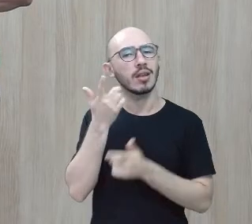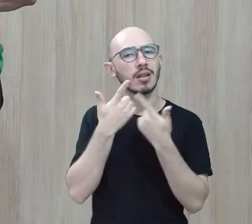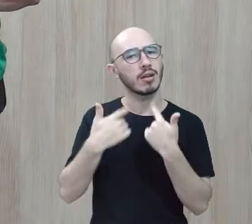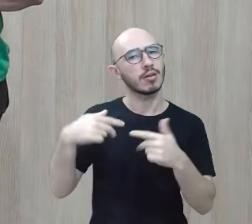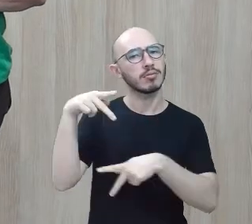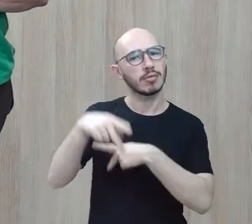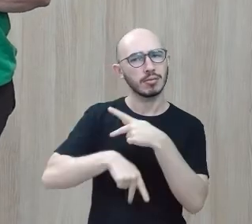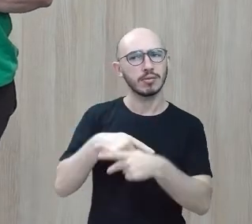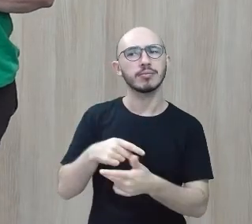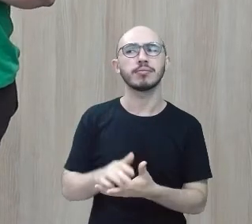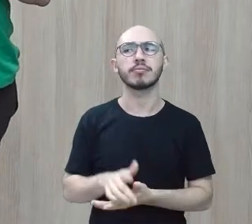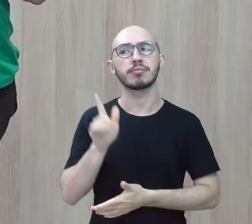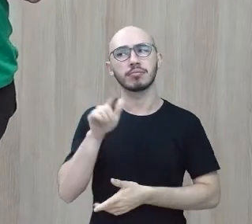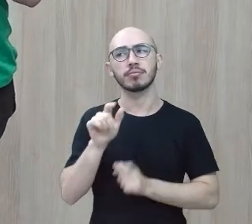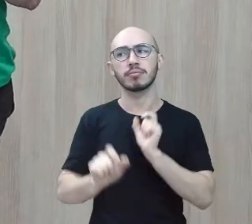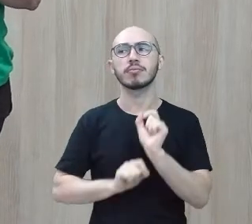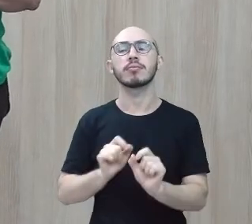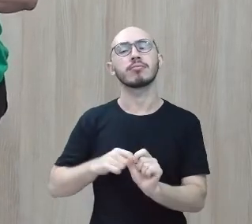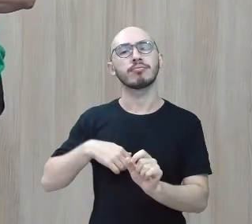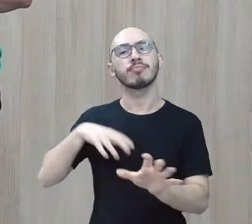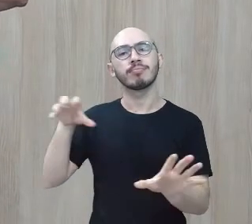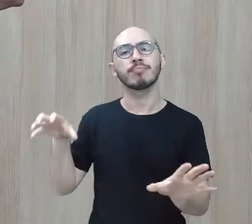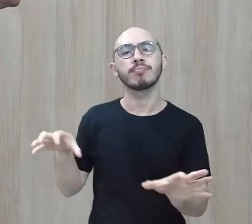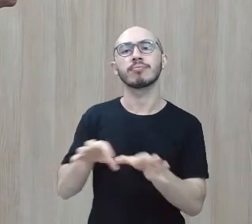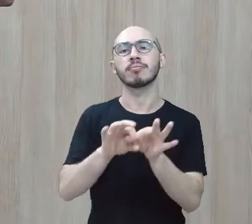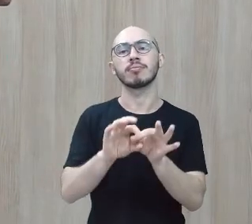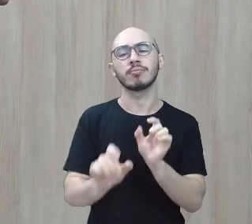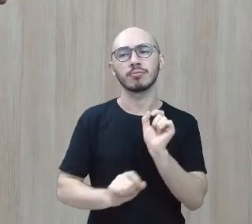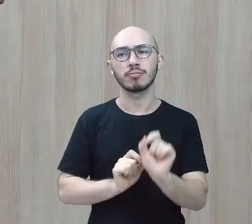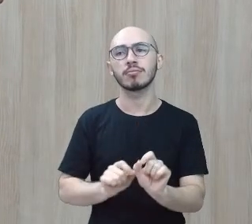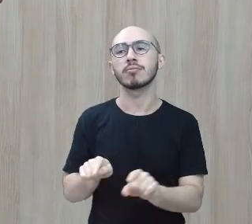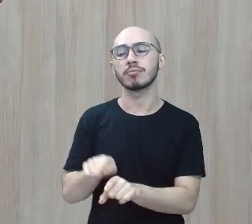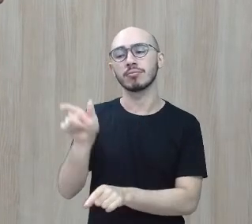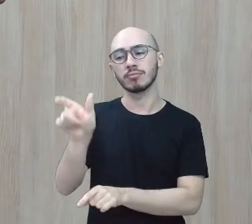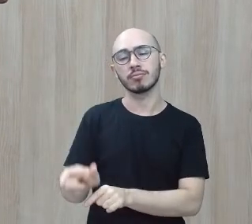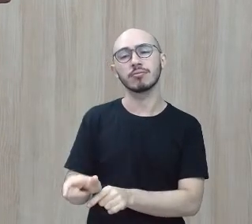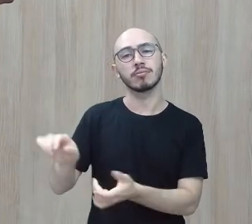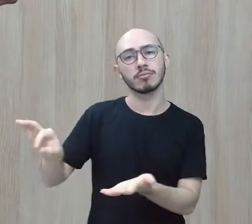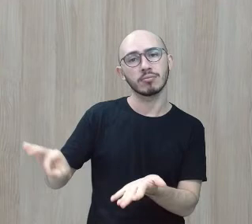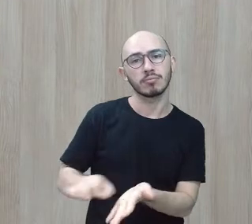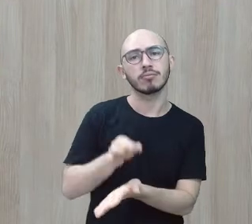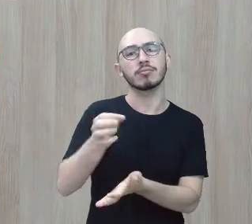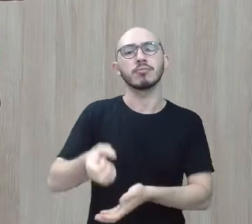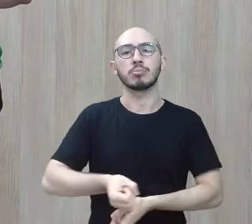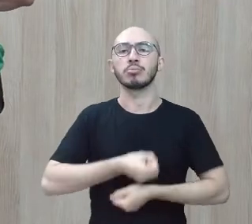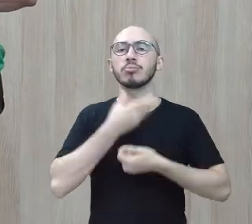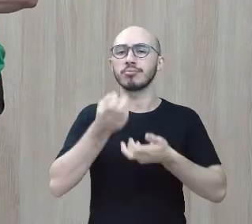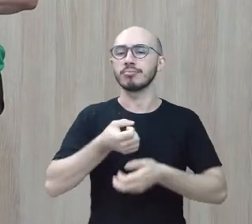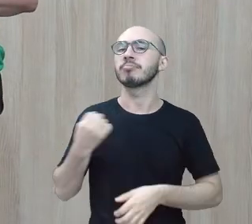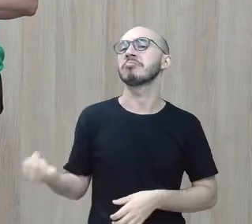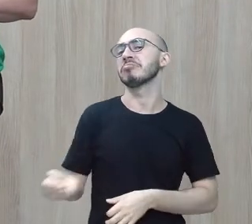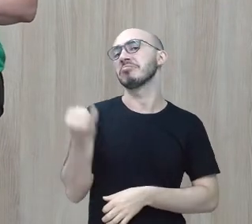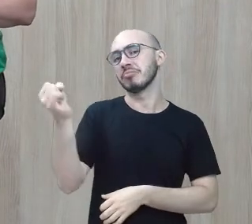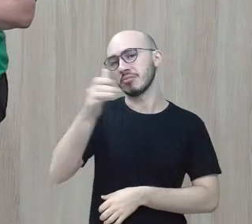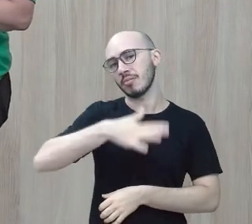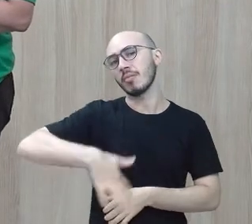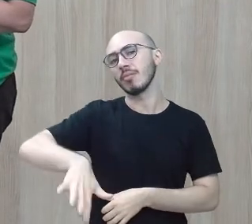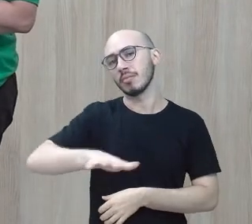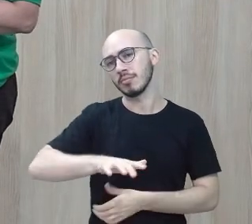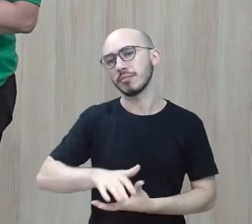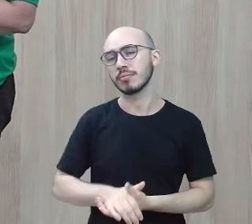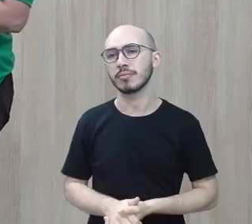popular, e isso lhe torna um autor, um poeta muito importante para